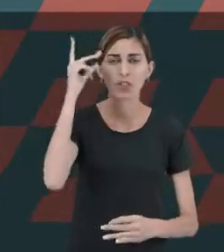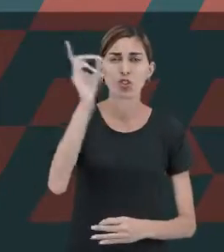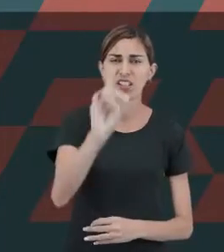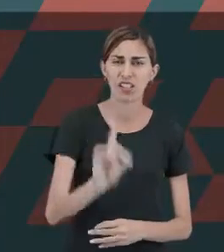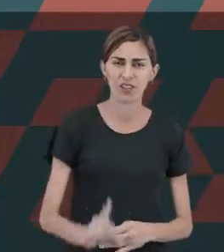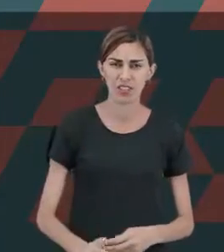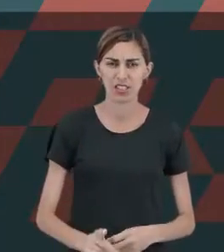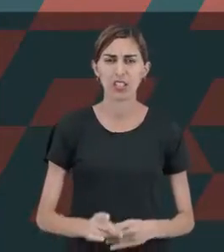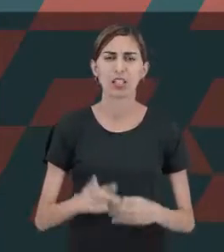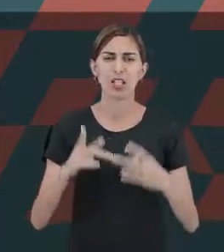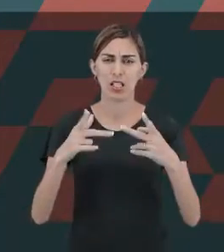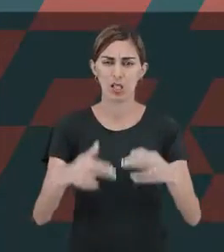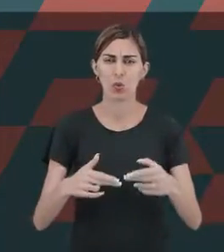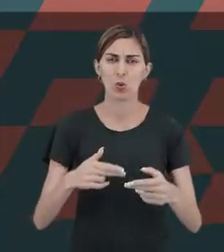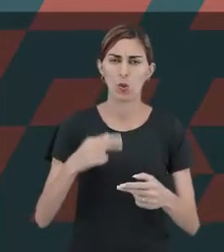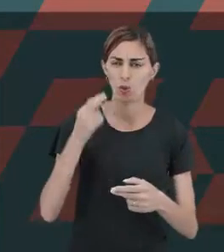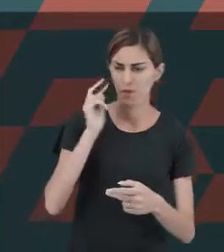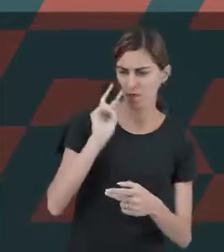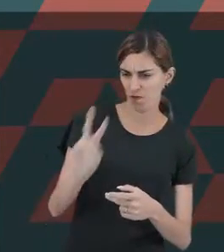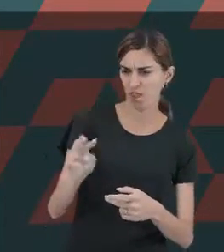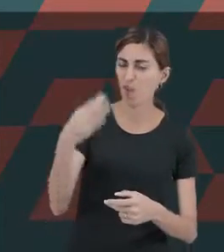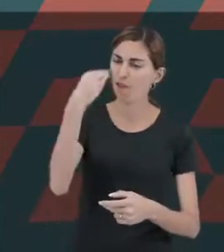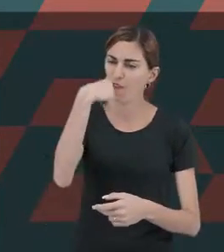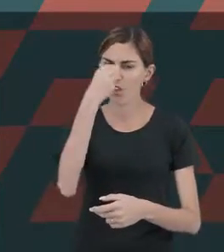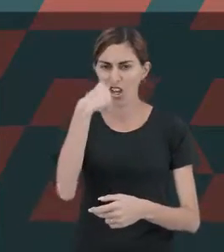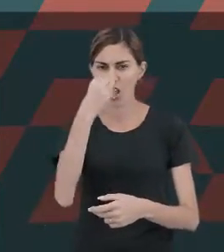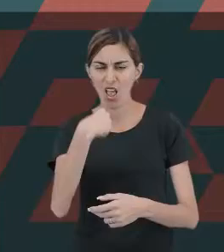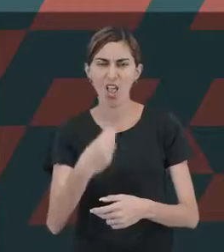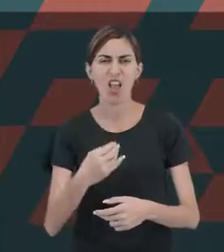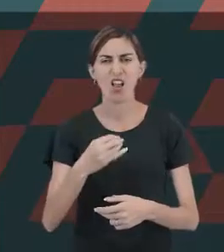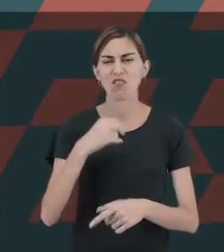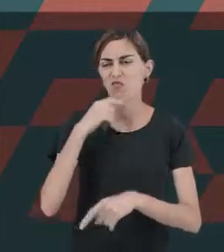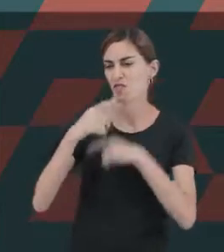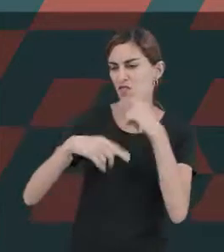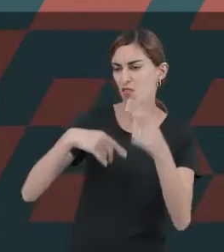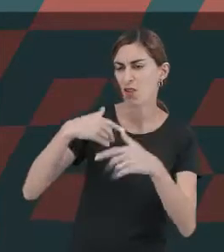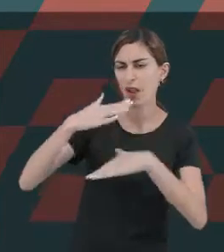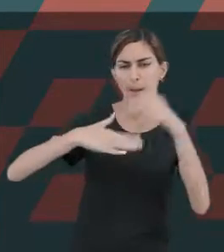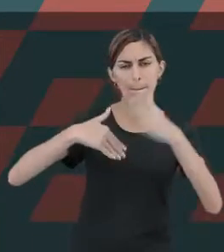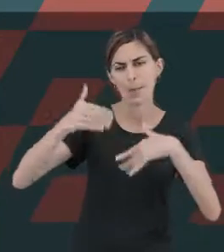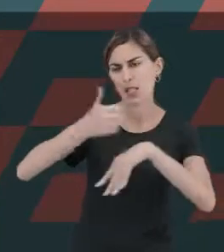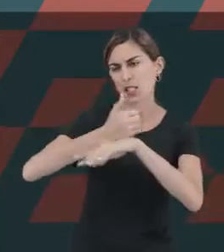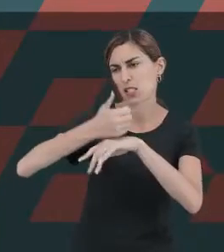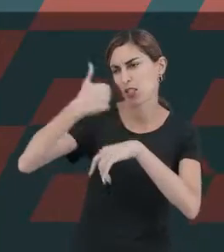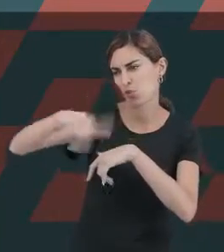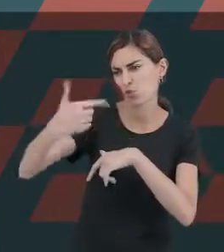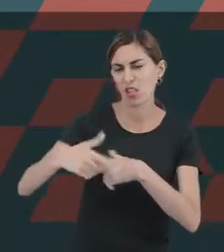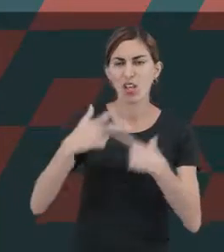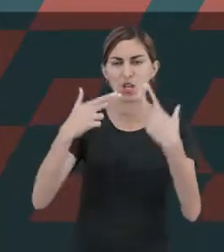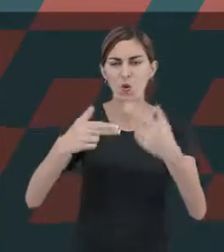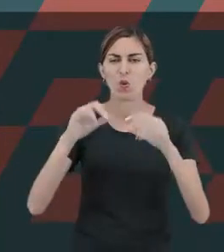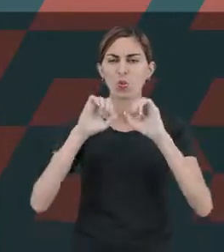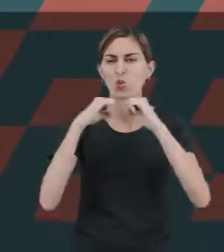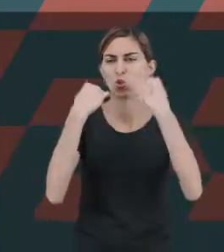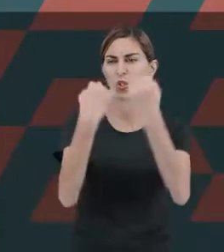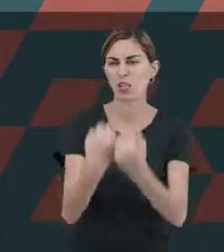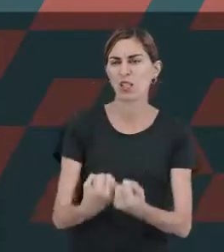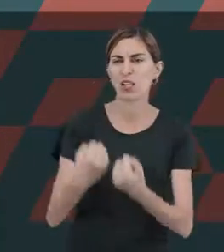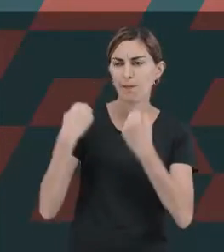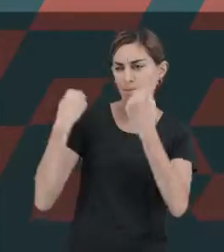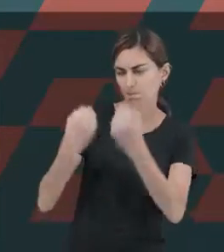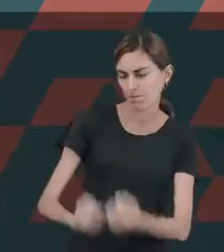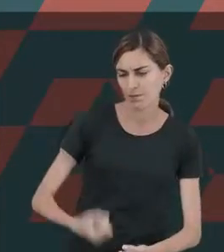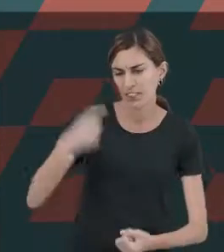deficiências eram comumente tratadas como frágeis, inválidos e até como um peso para a sociedade, que eram,